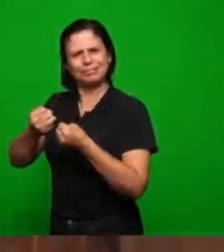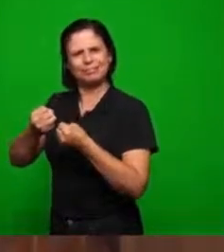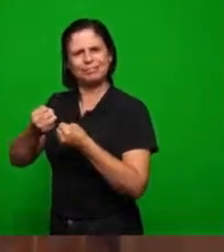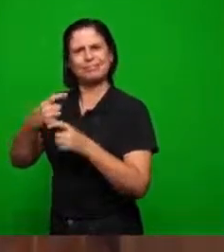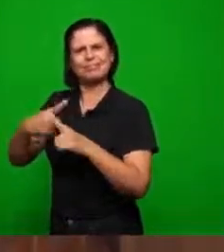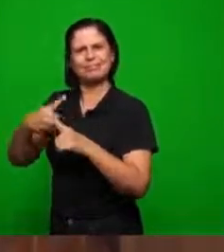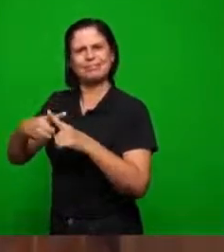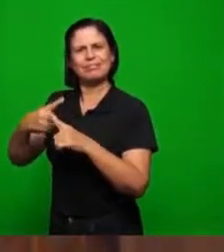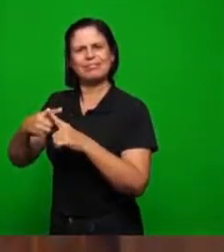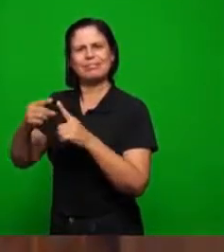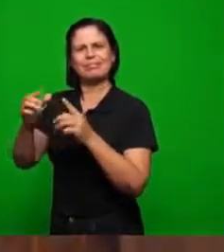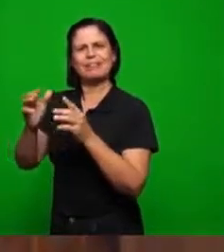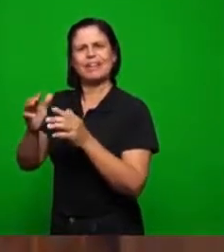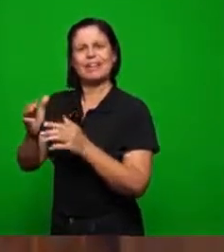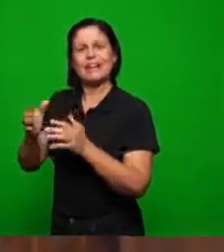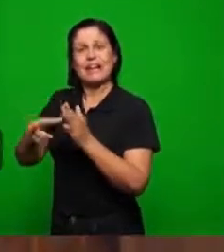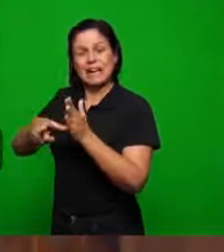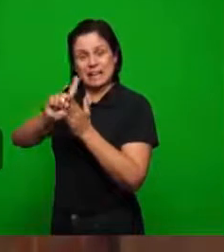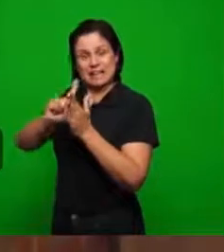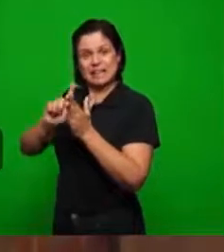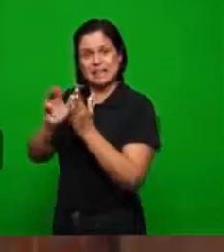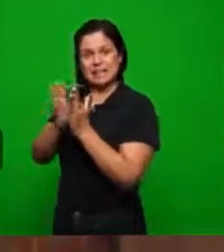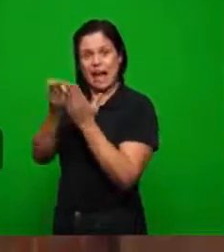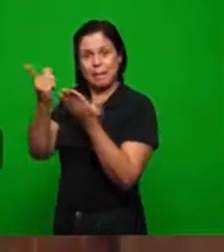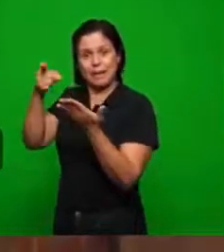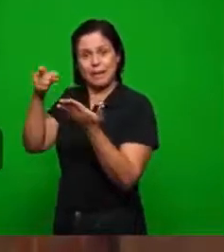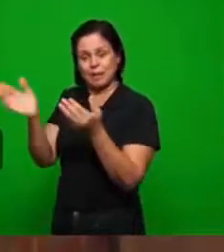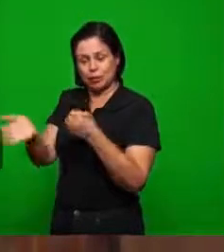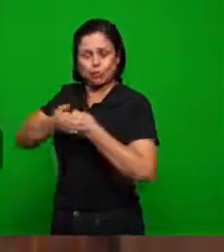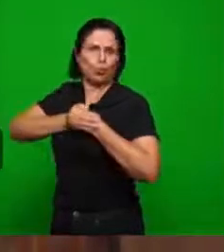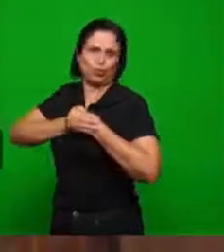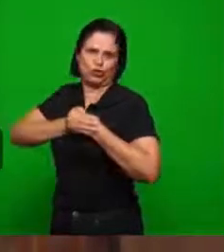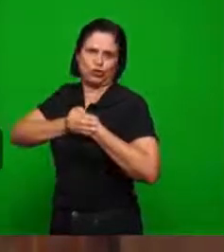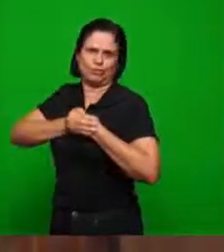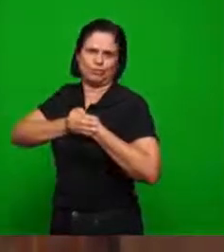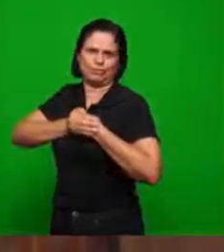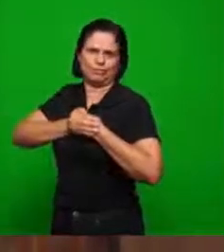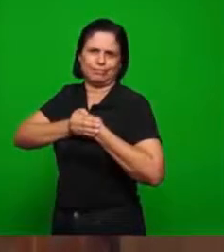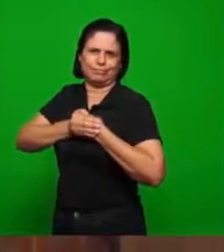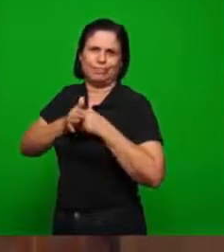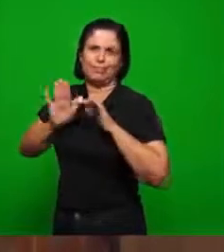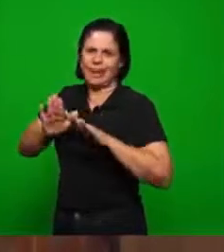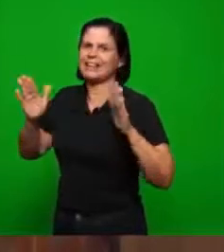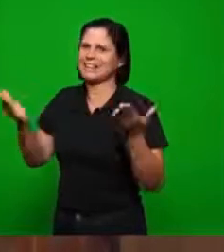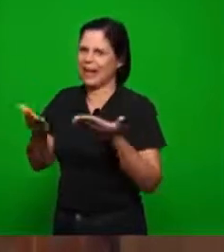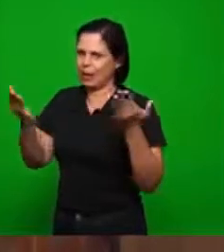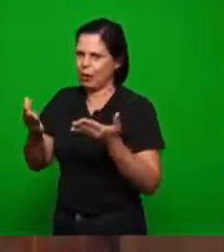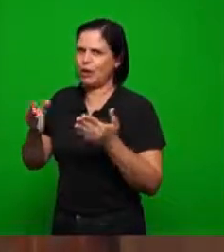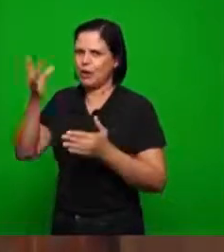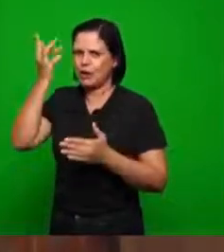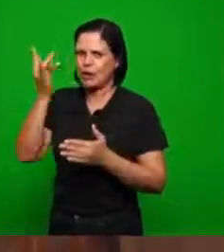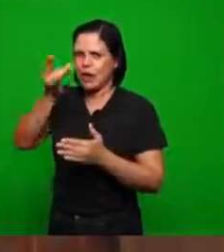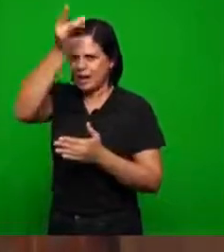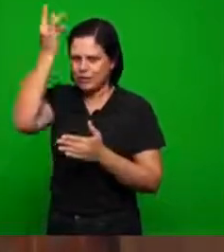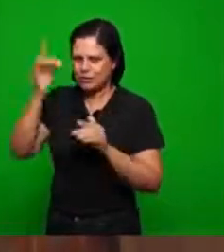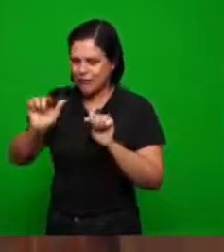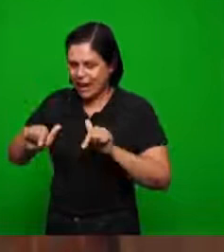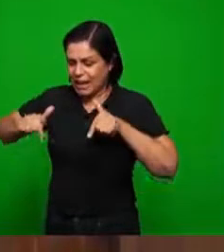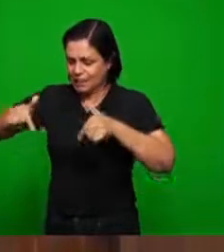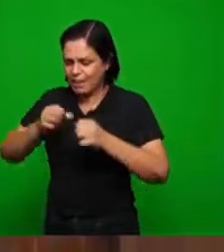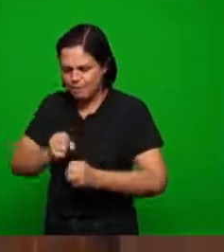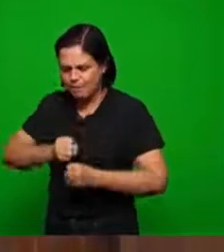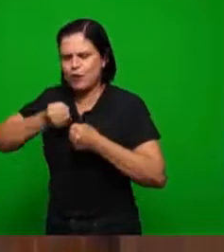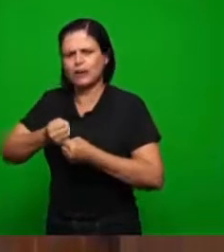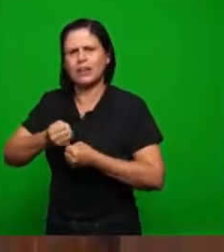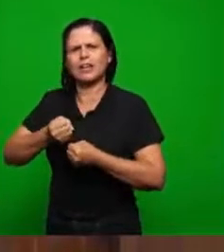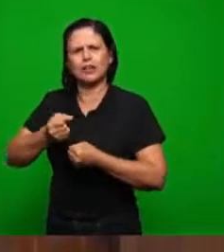a palavra que estava escondida. A luta toda contra a palavra, mas agora o espírito de fortaleza entra para trazer de volta